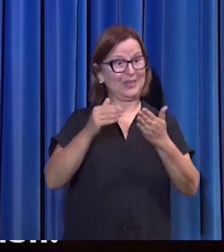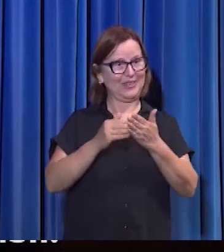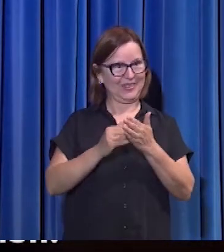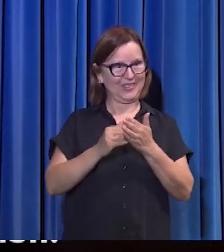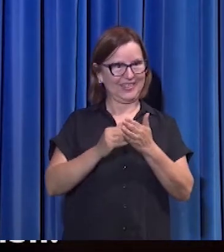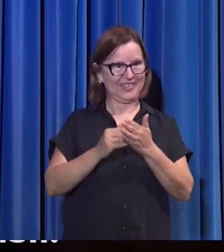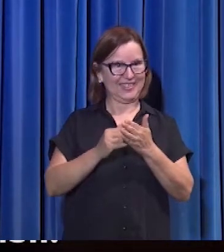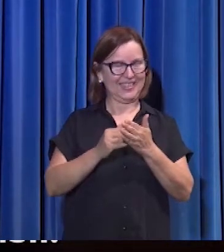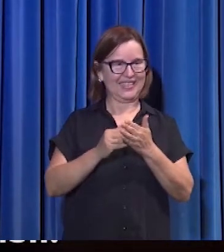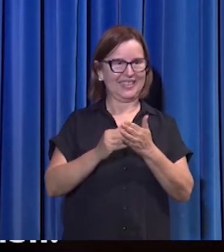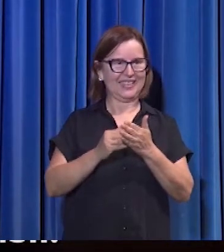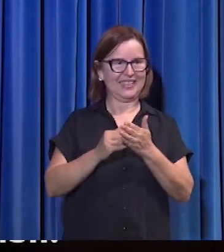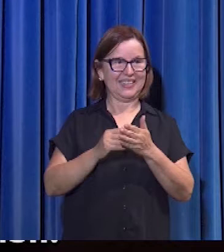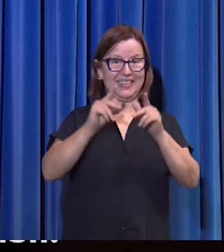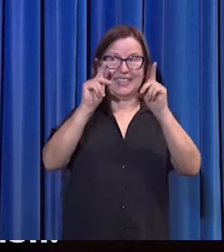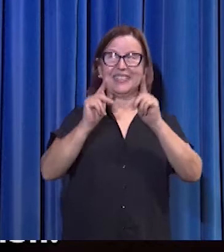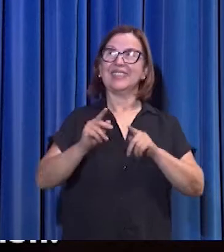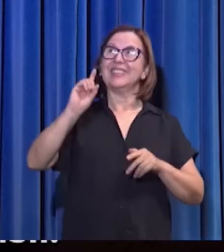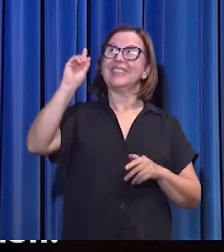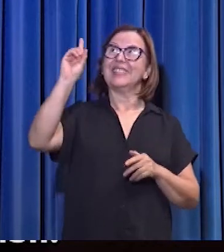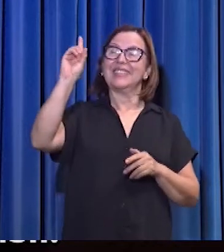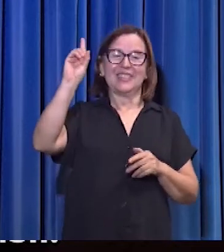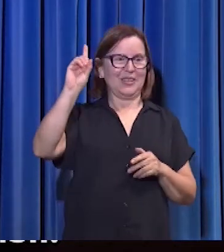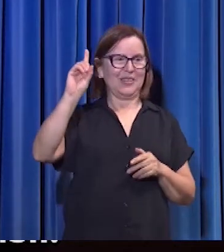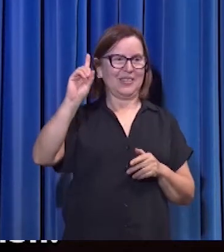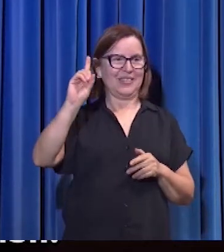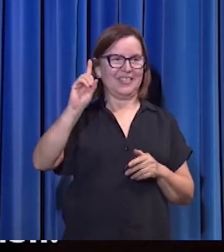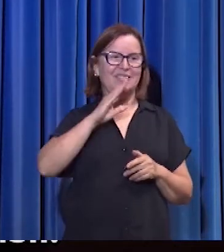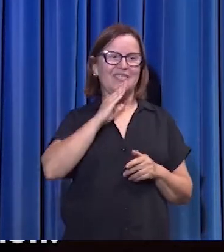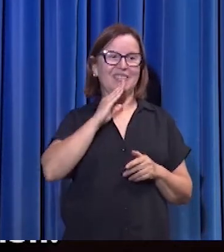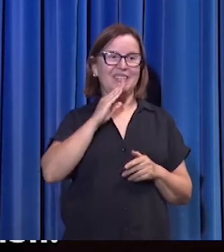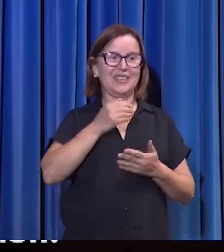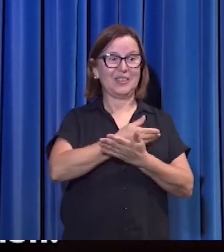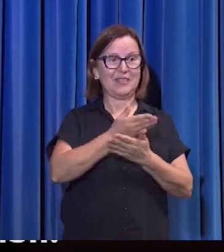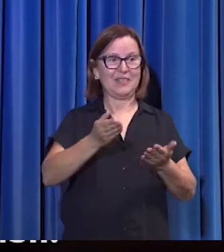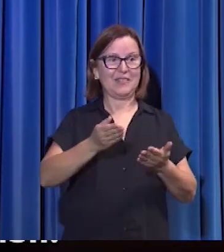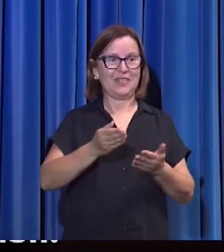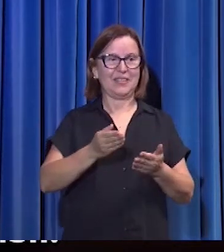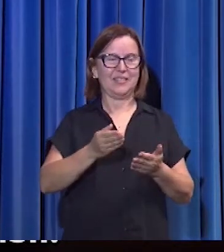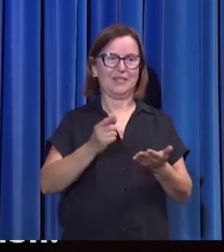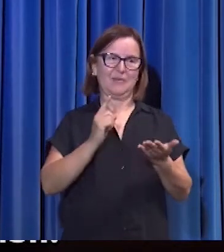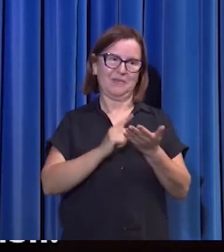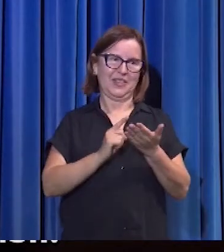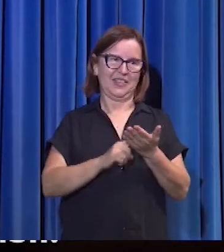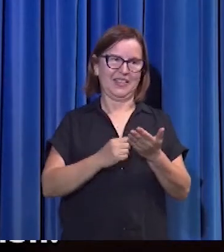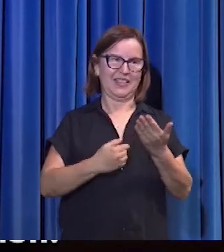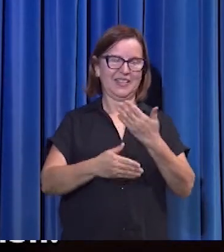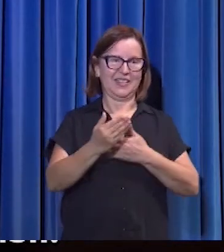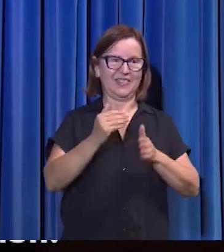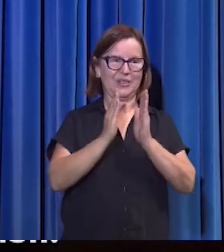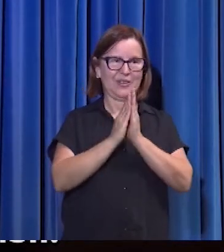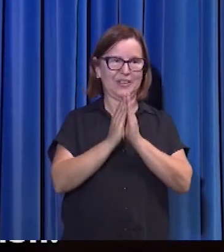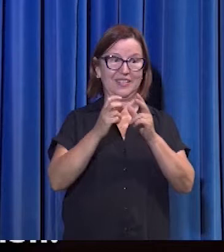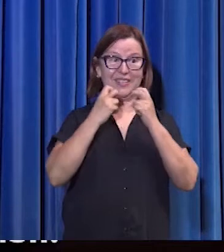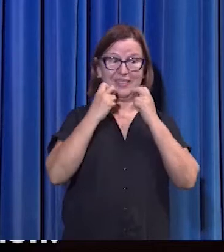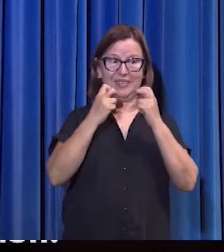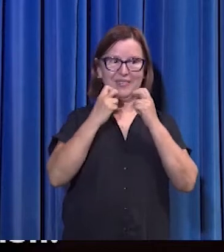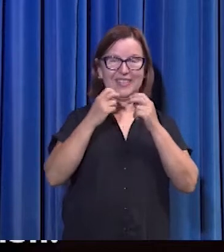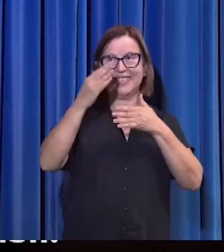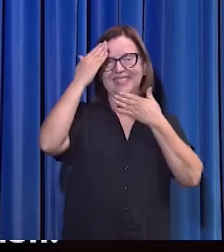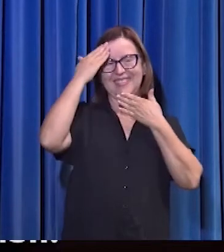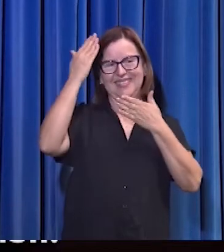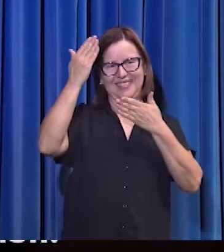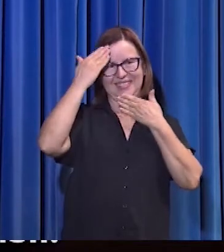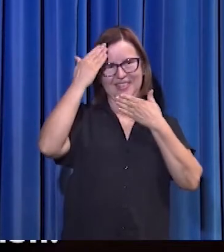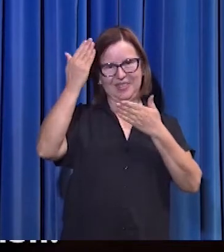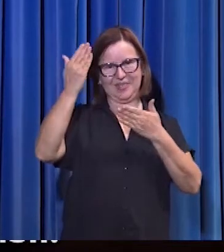sejam conhecidas diante de Deus as vossas petições, pela oração e pela súplica, com ações de